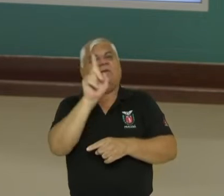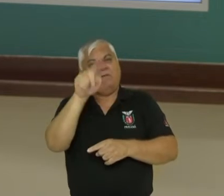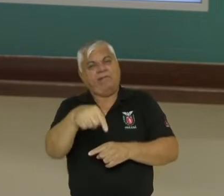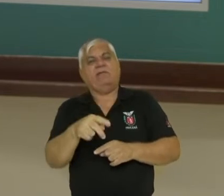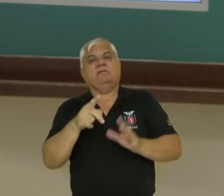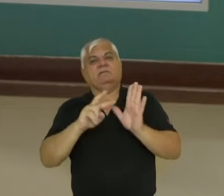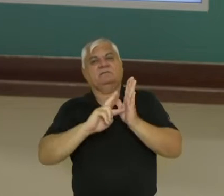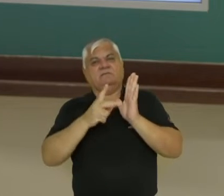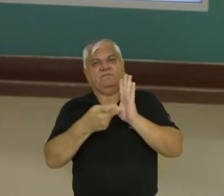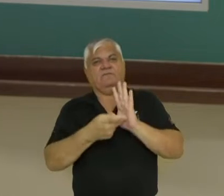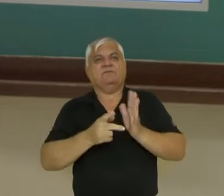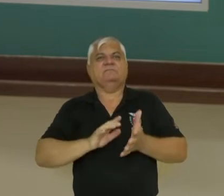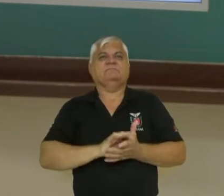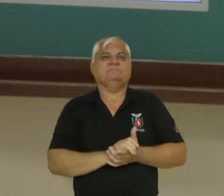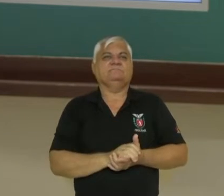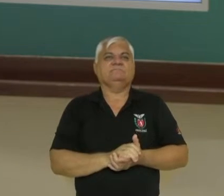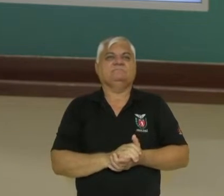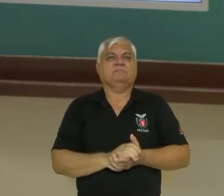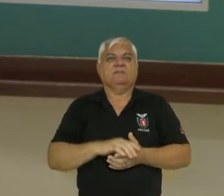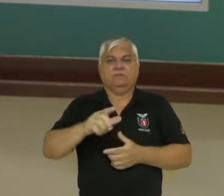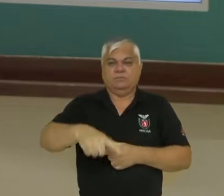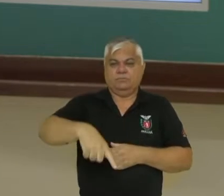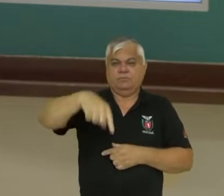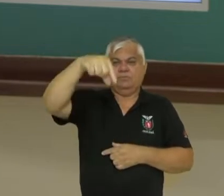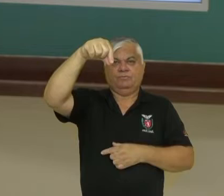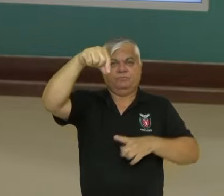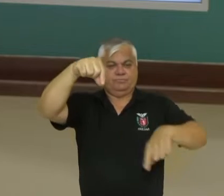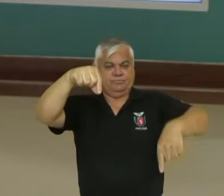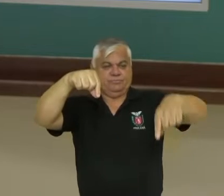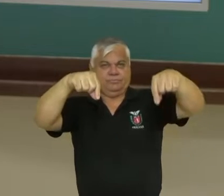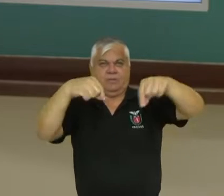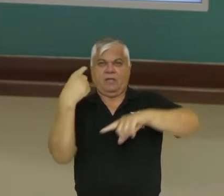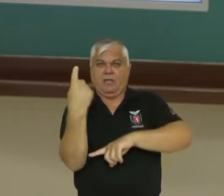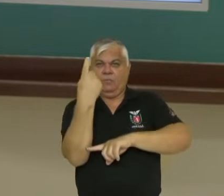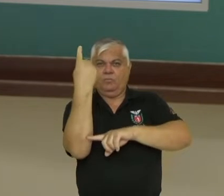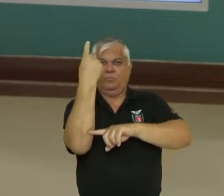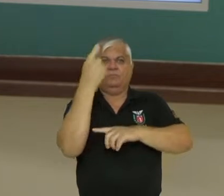esses obeliscos, tá? Então são essas torres ali bem altas.